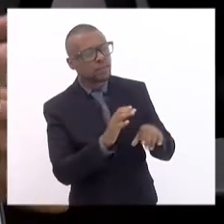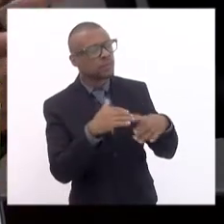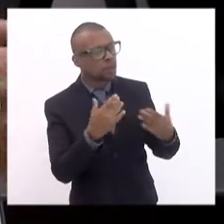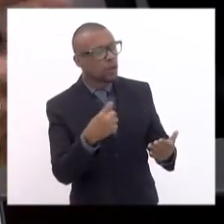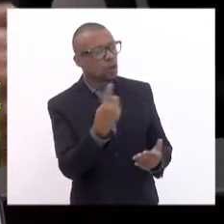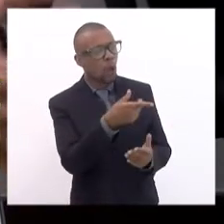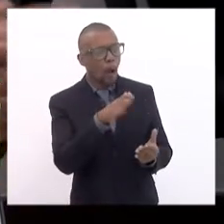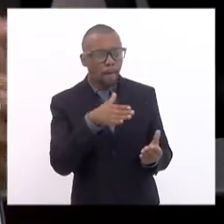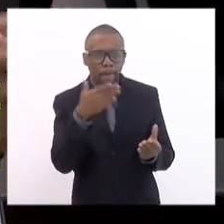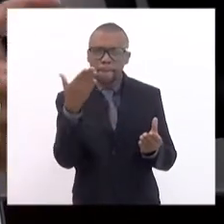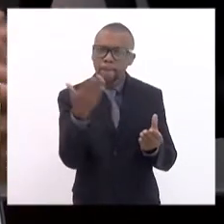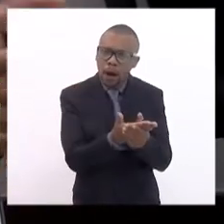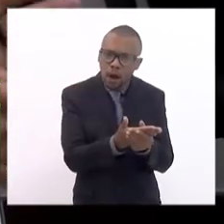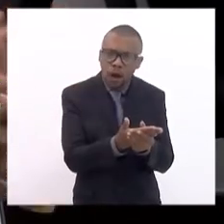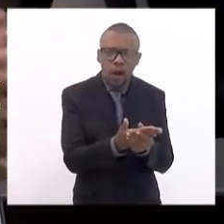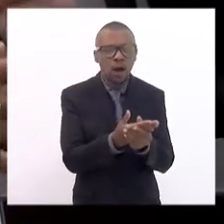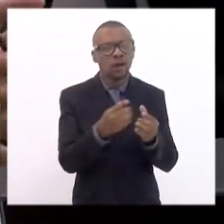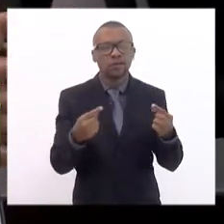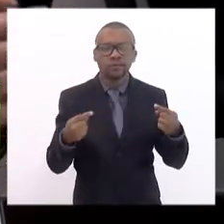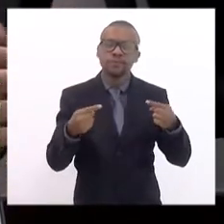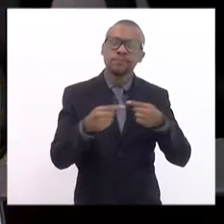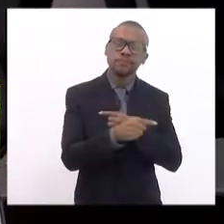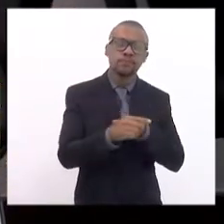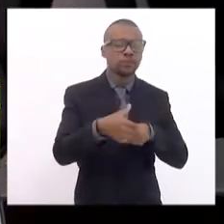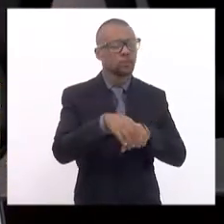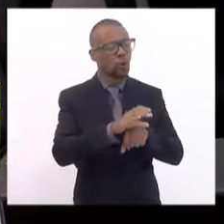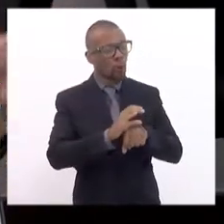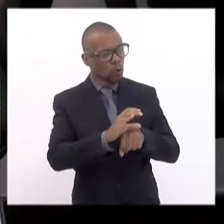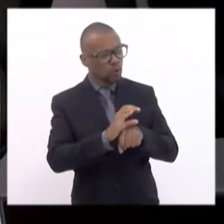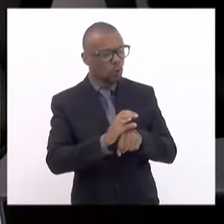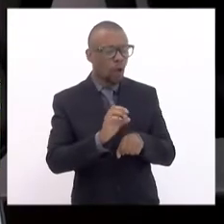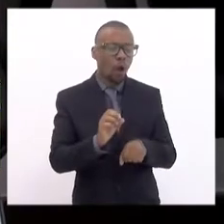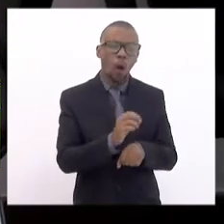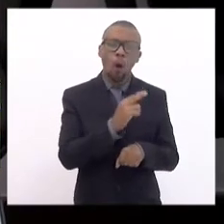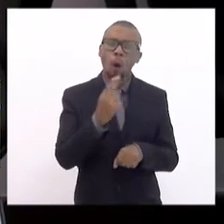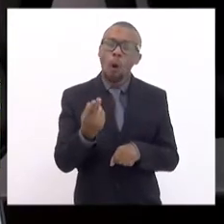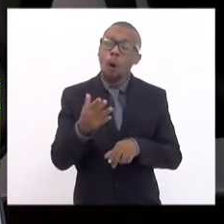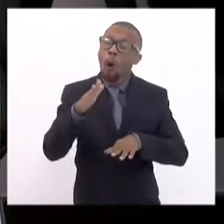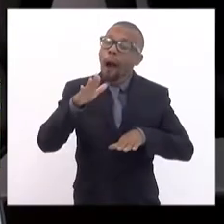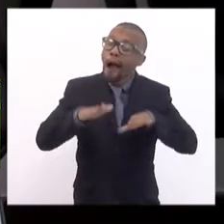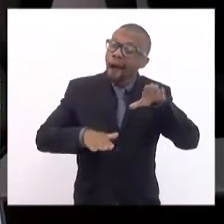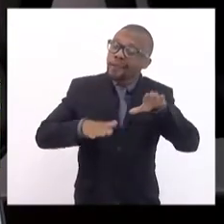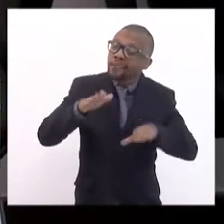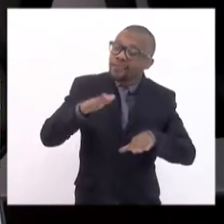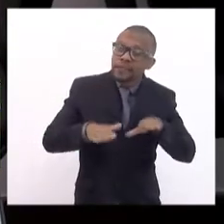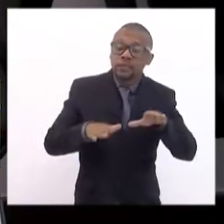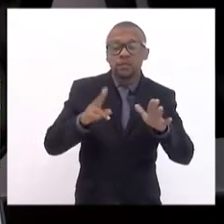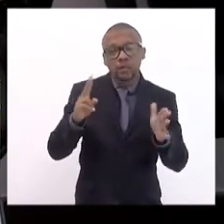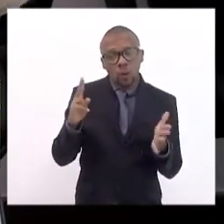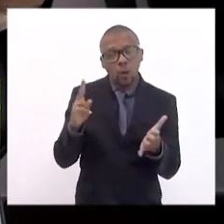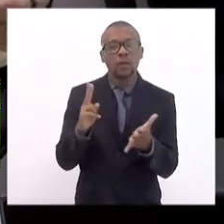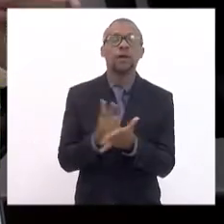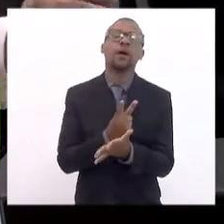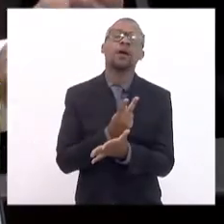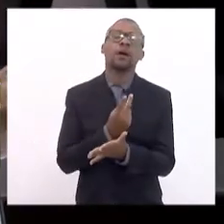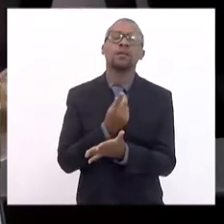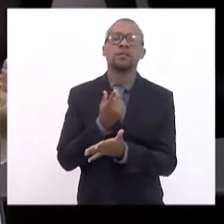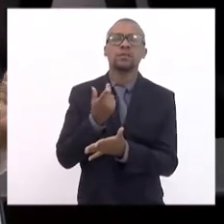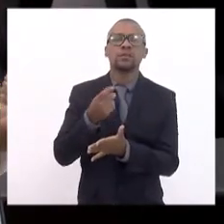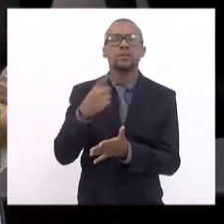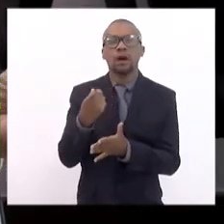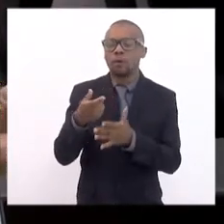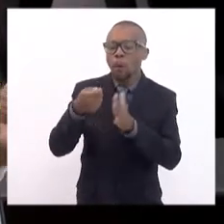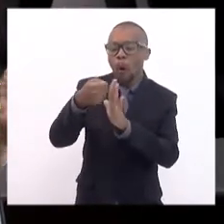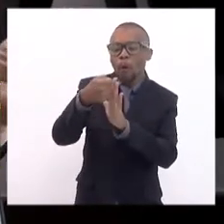com uma ação direta de inconstitucionalidade. Ou, em hipótese muito excepcional, nós vamos dar um